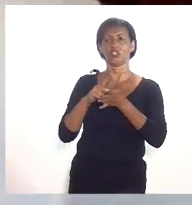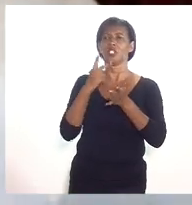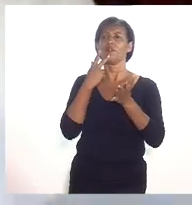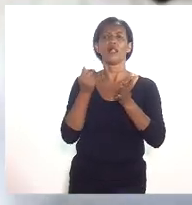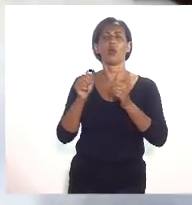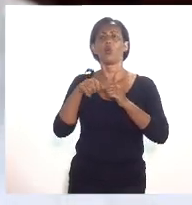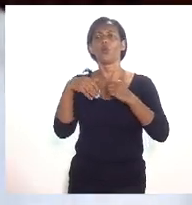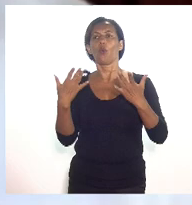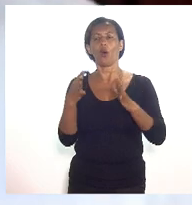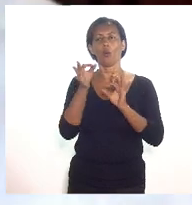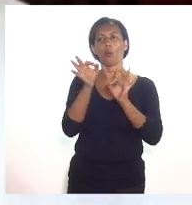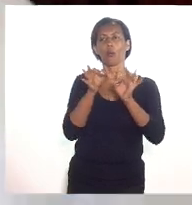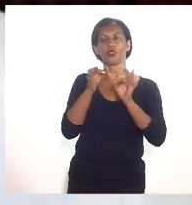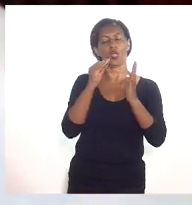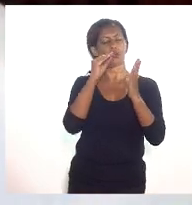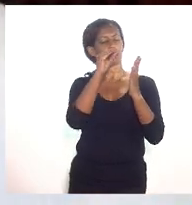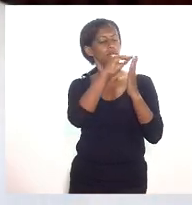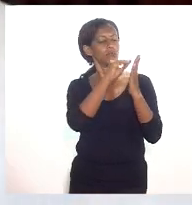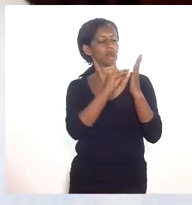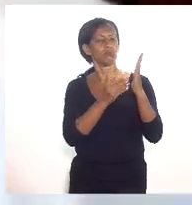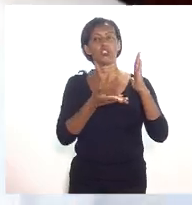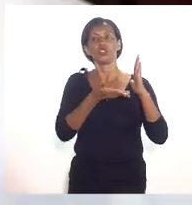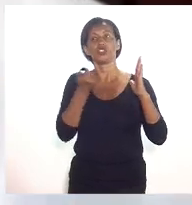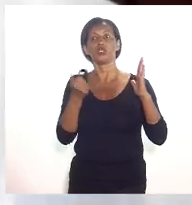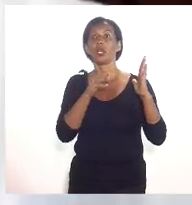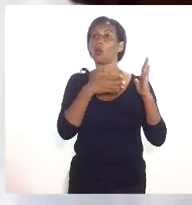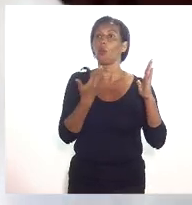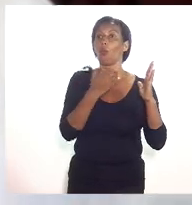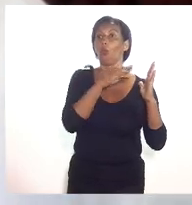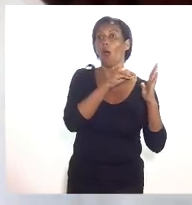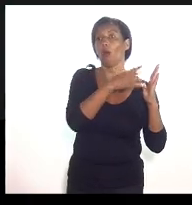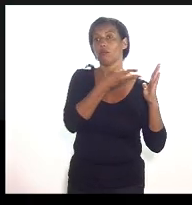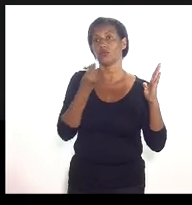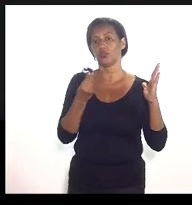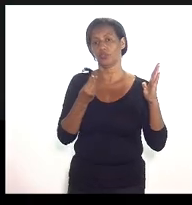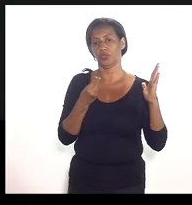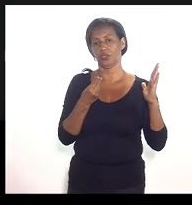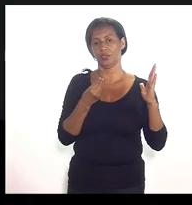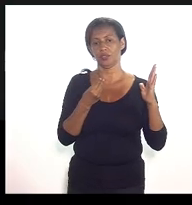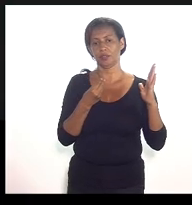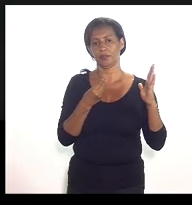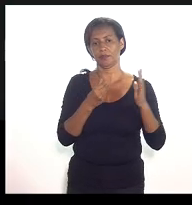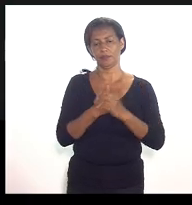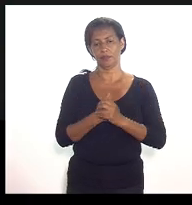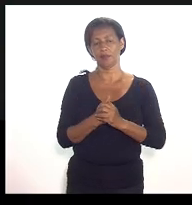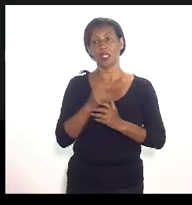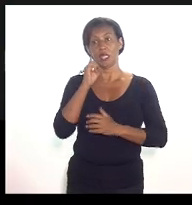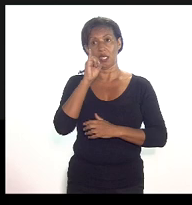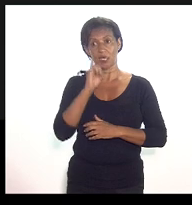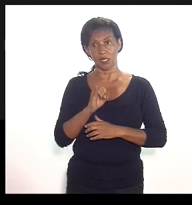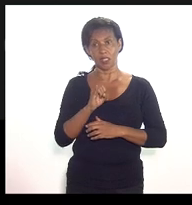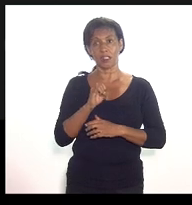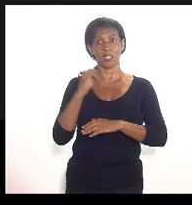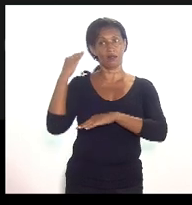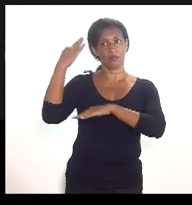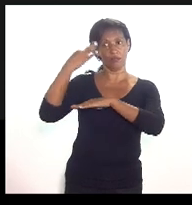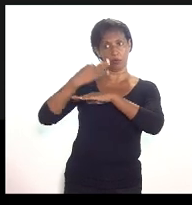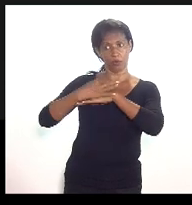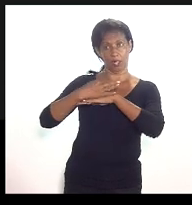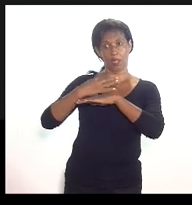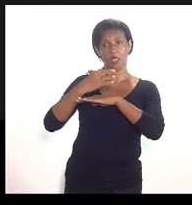retirados ou se está autorizando a votação dos mesmos. Autorizando no a votação caso de omissão, dos... se vota.